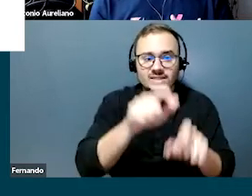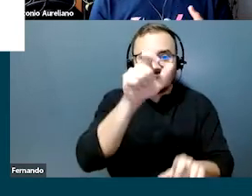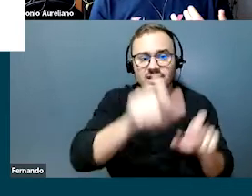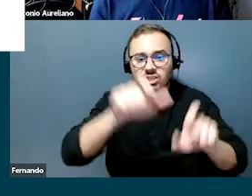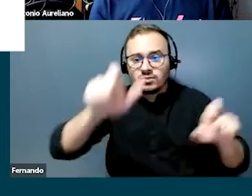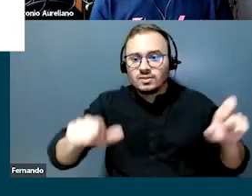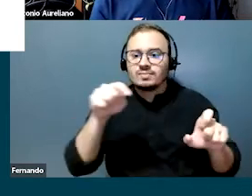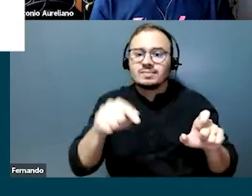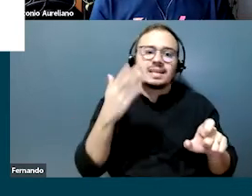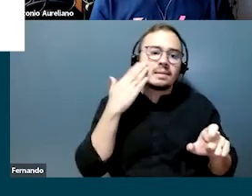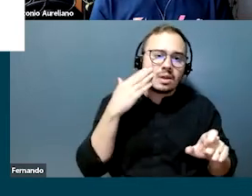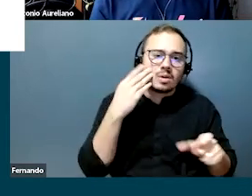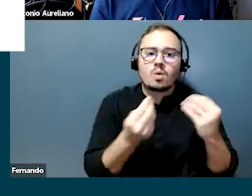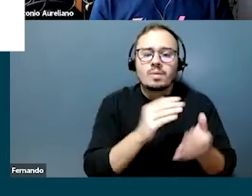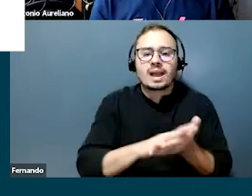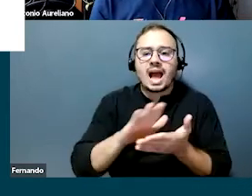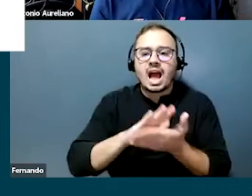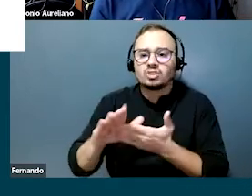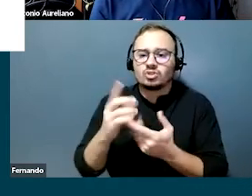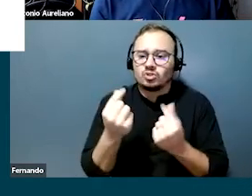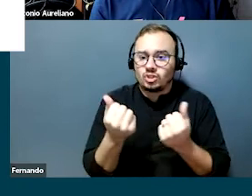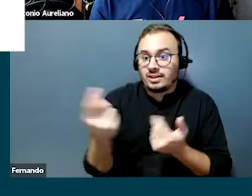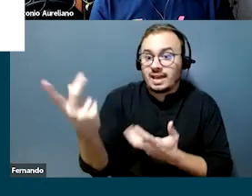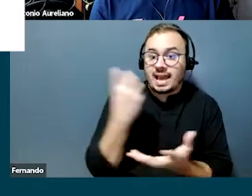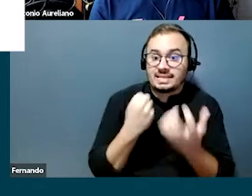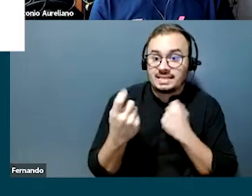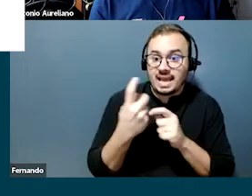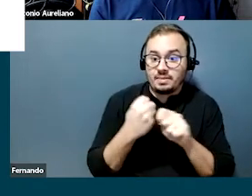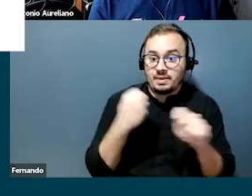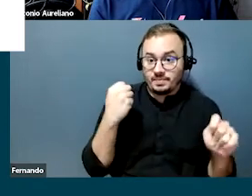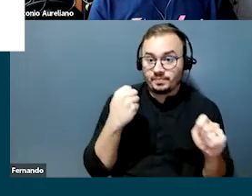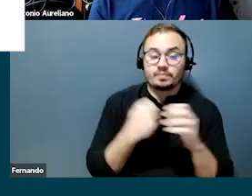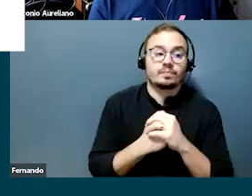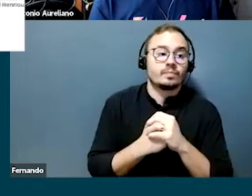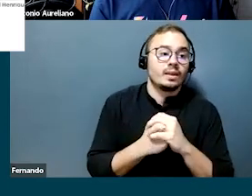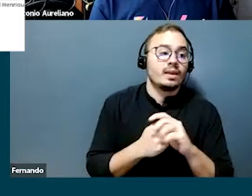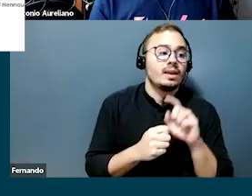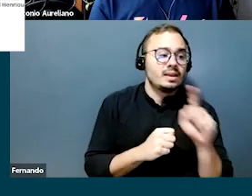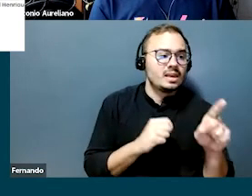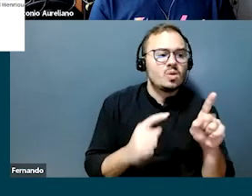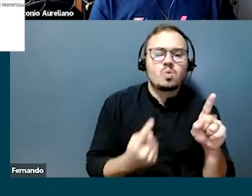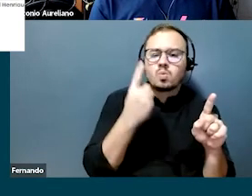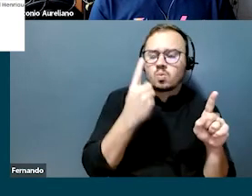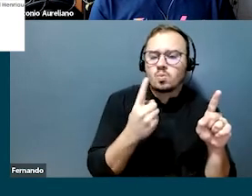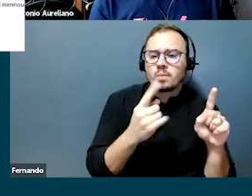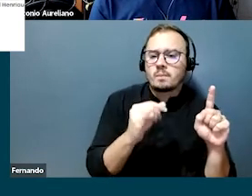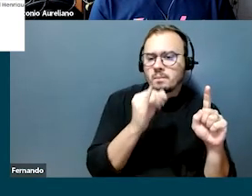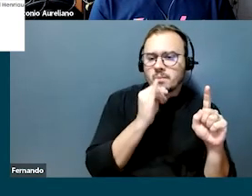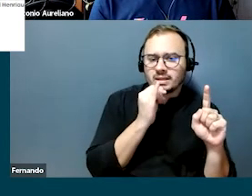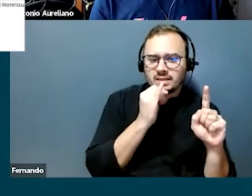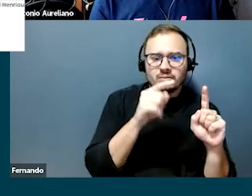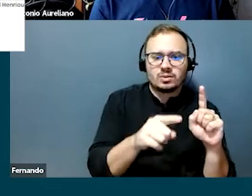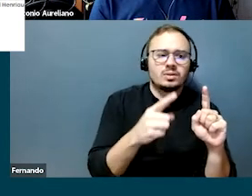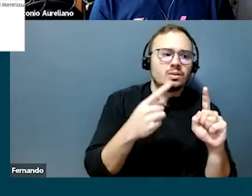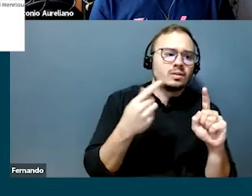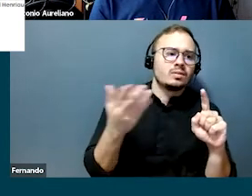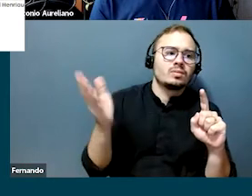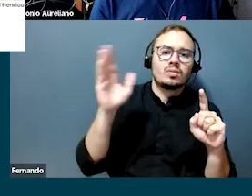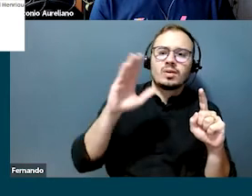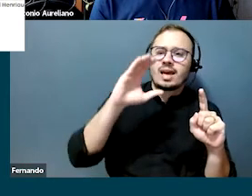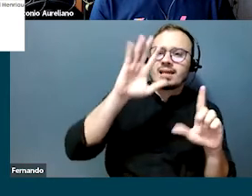que são pessoas que trabalham no bloco para entender como eles gastam o dinheiro recebido. E aqui é apenas um dos pontos, apenas curiosidade,